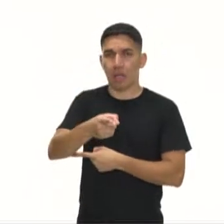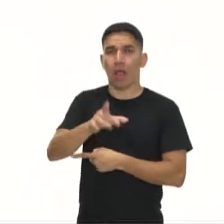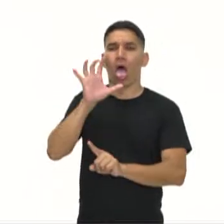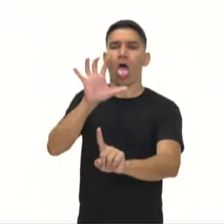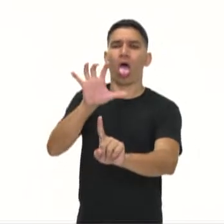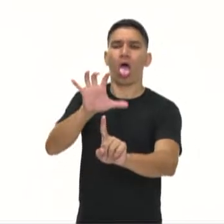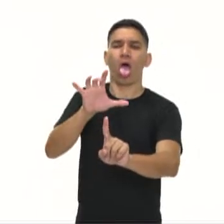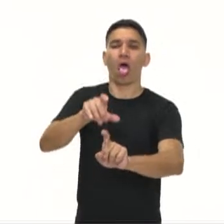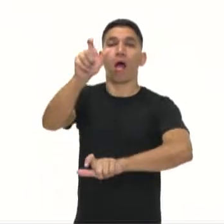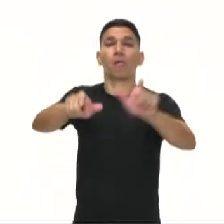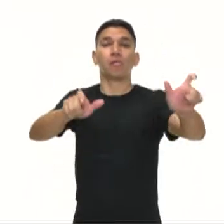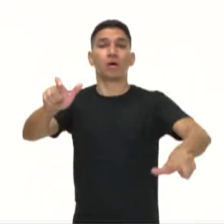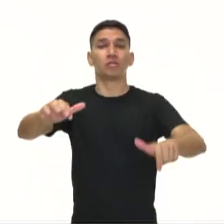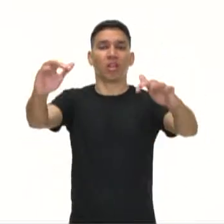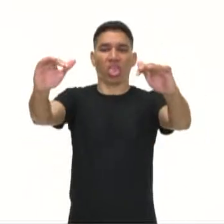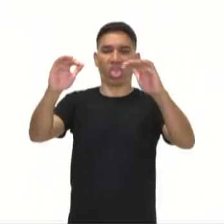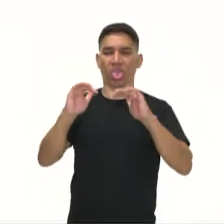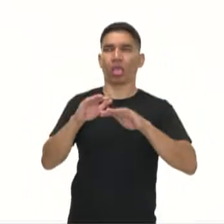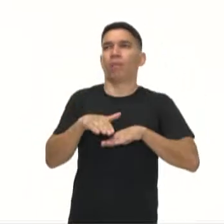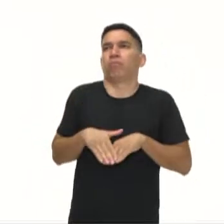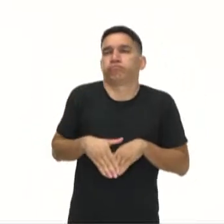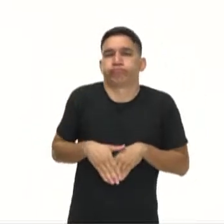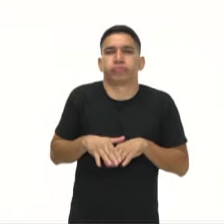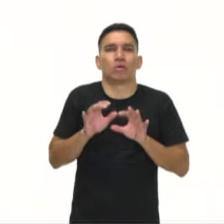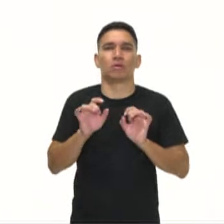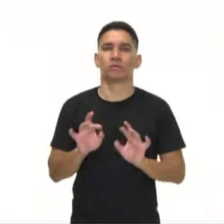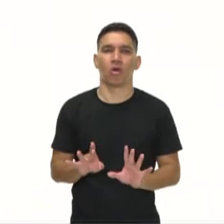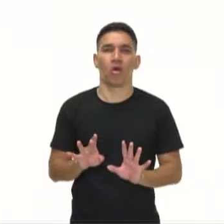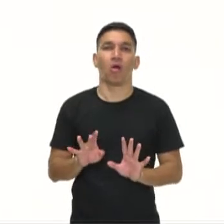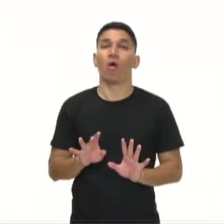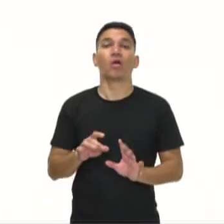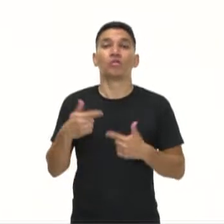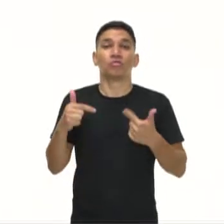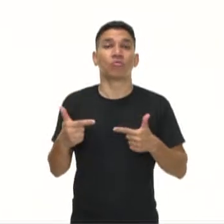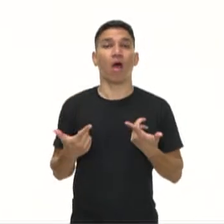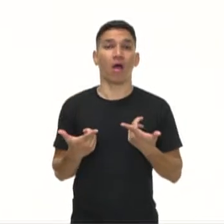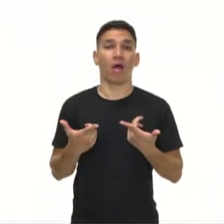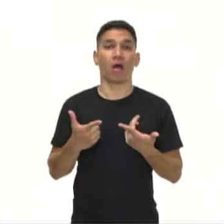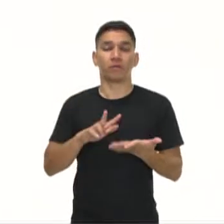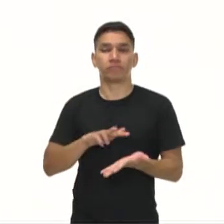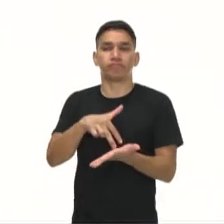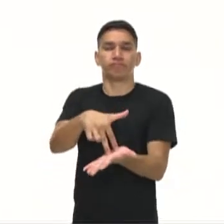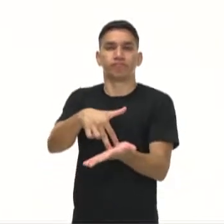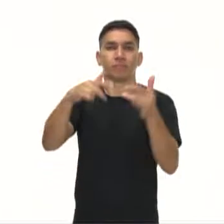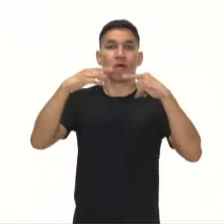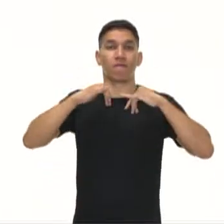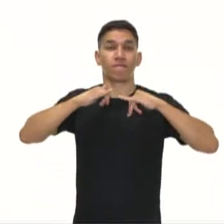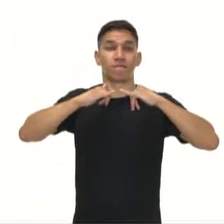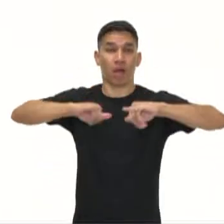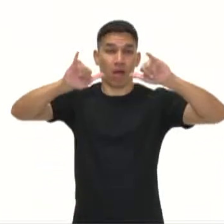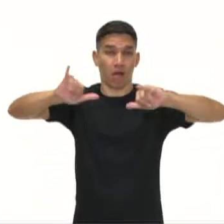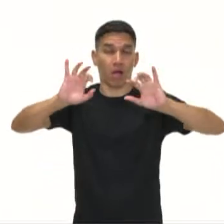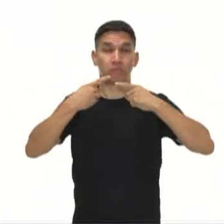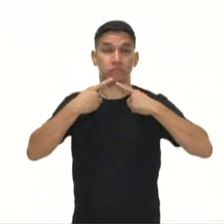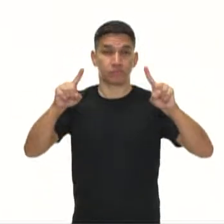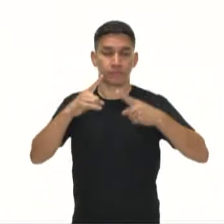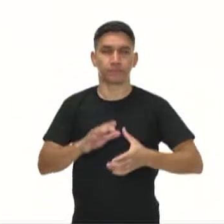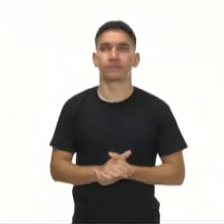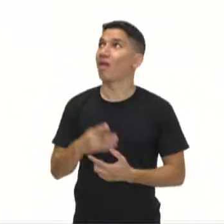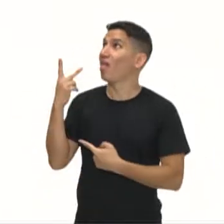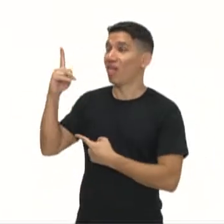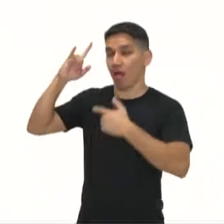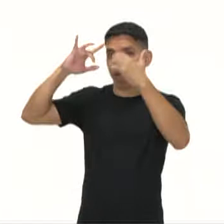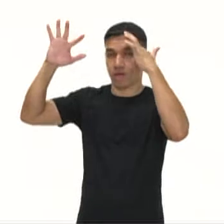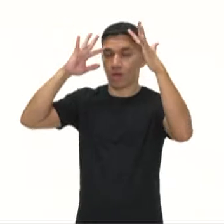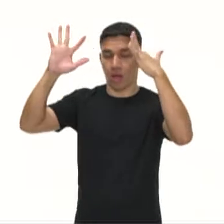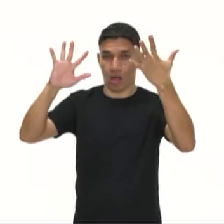à obediência passiva e à despolitização. Arendt é uma filósofa alemã de origem